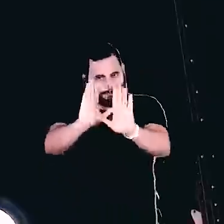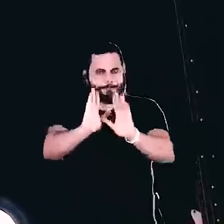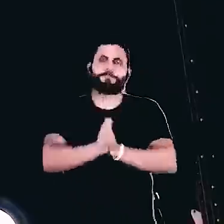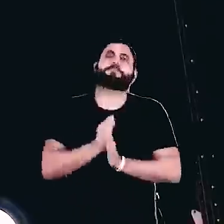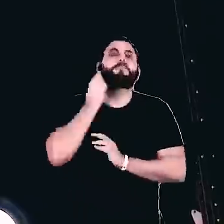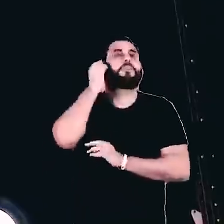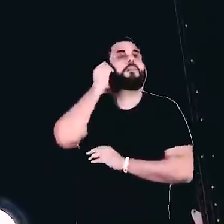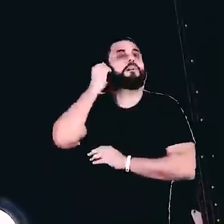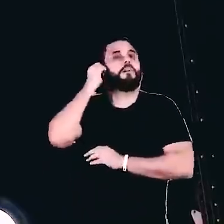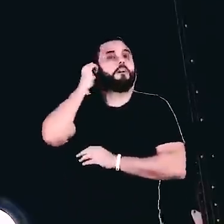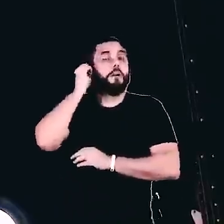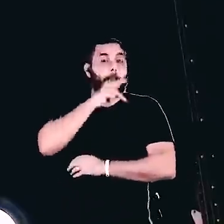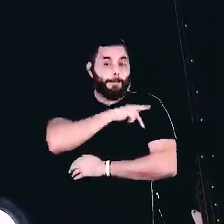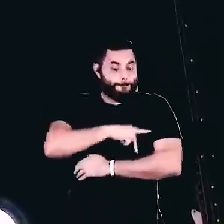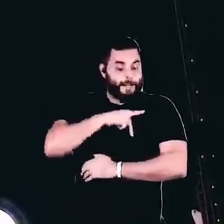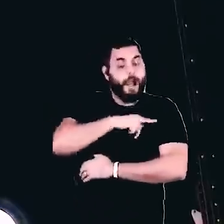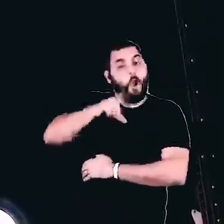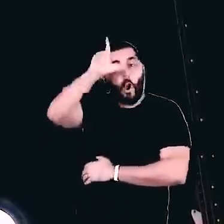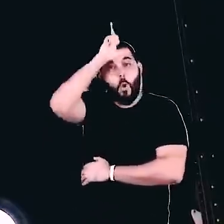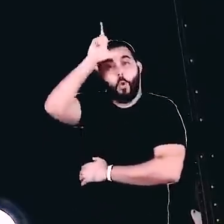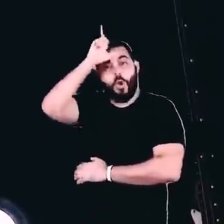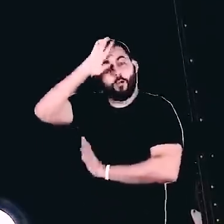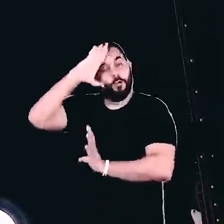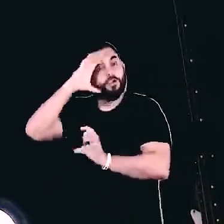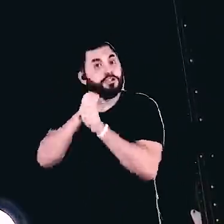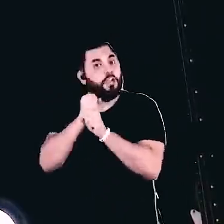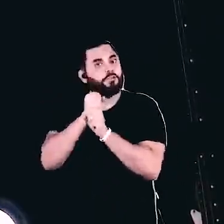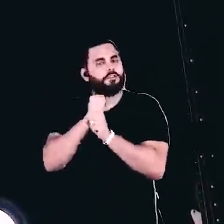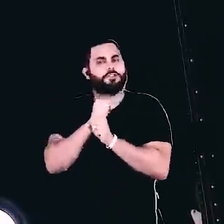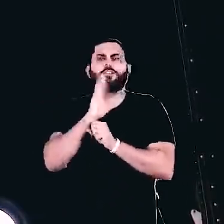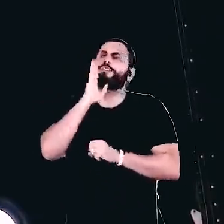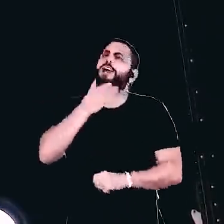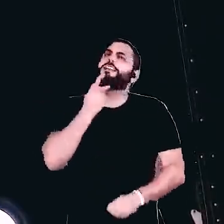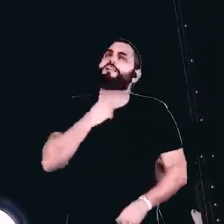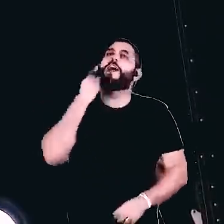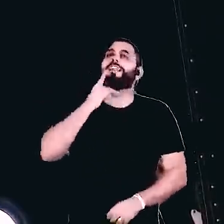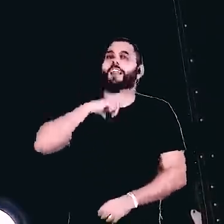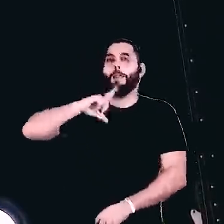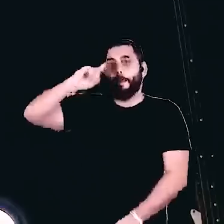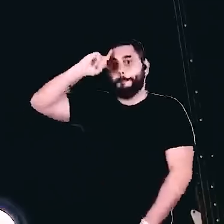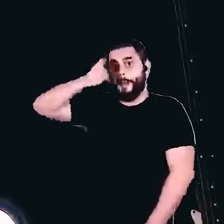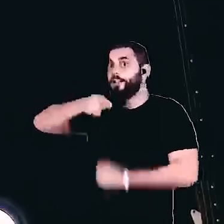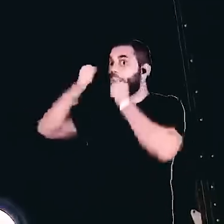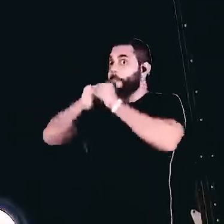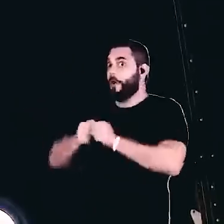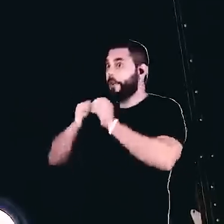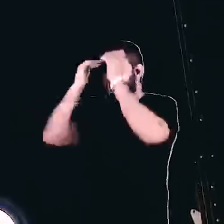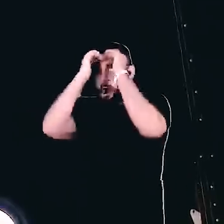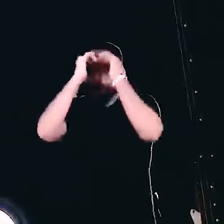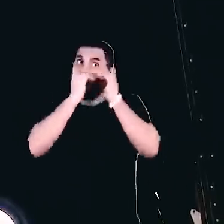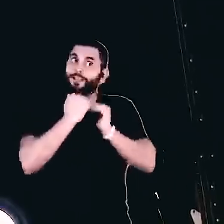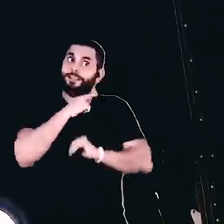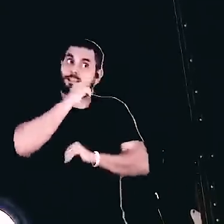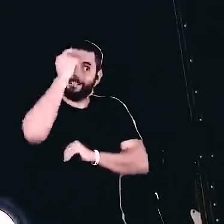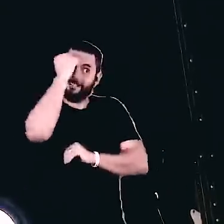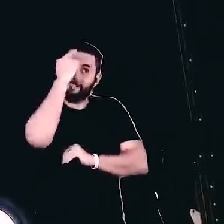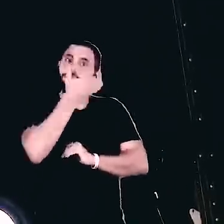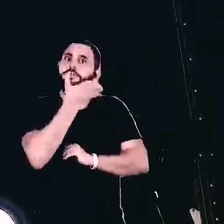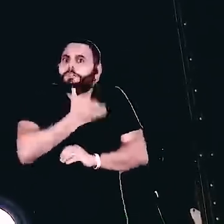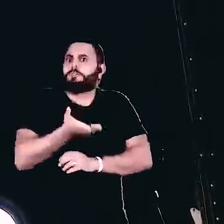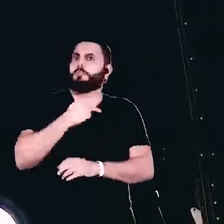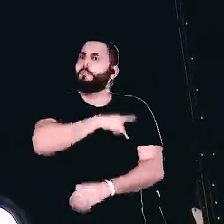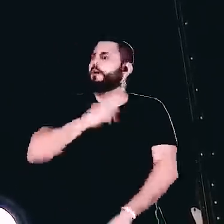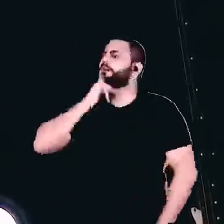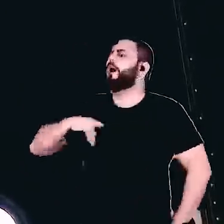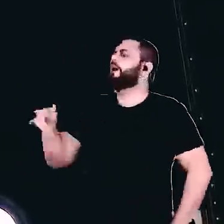a verdade, Paulo era o líder, o chefe. Já viu aquele ditado, manda quem pode, obedece quem tem juízo? Ele poderia muito bem